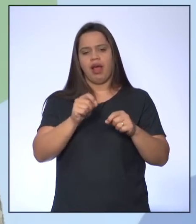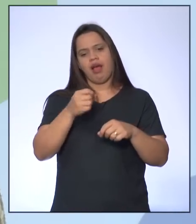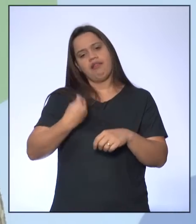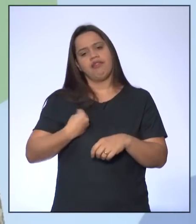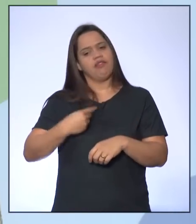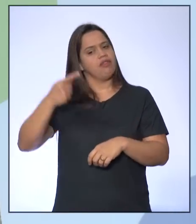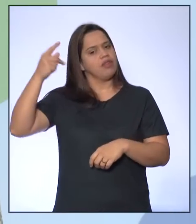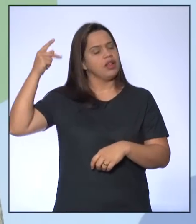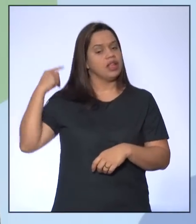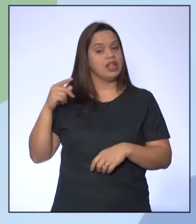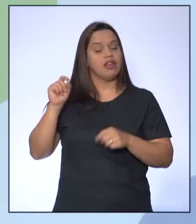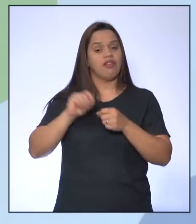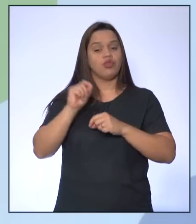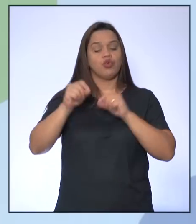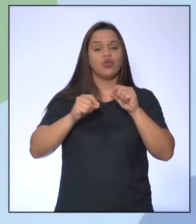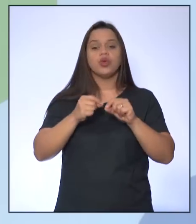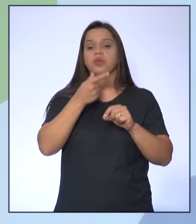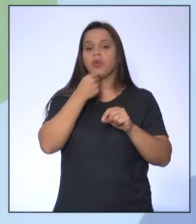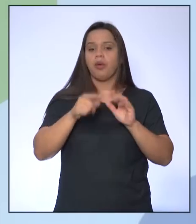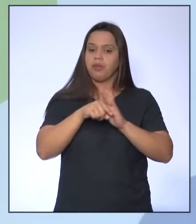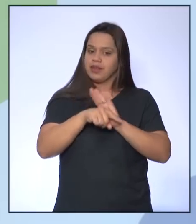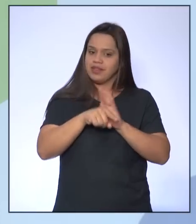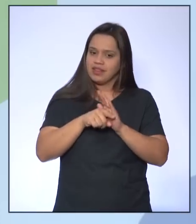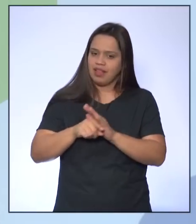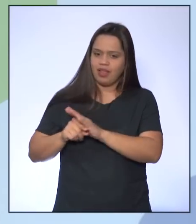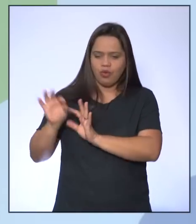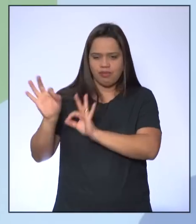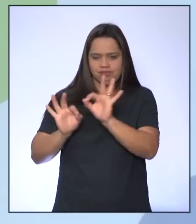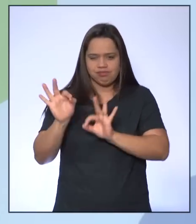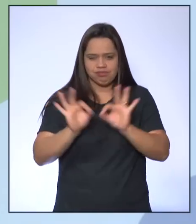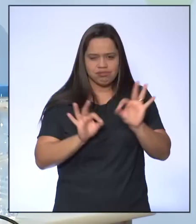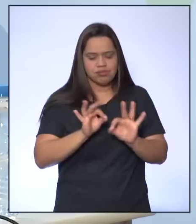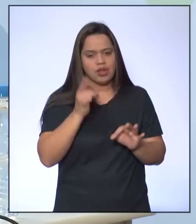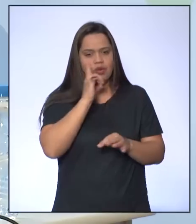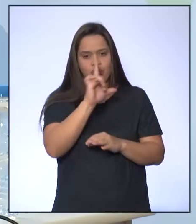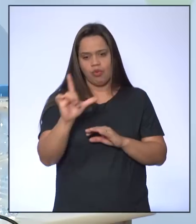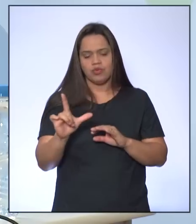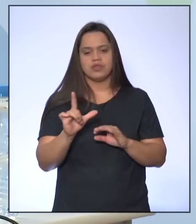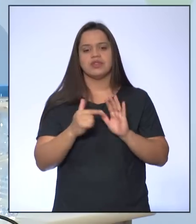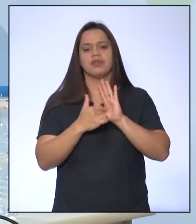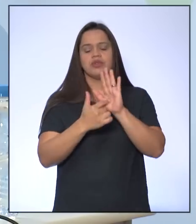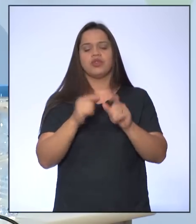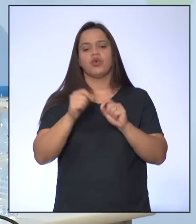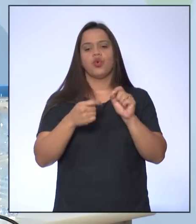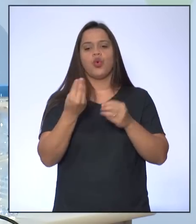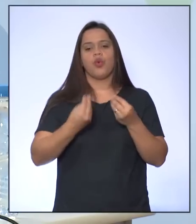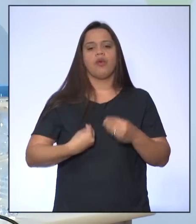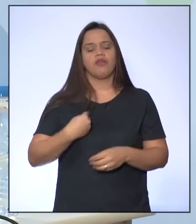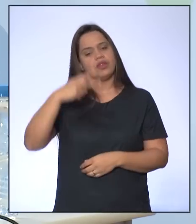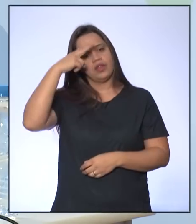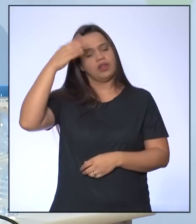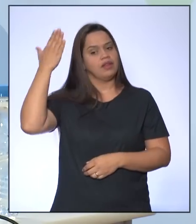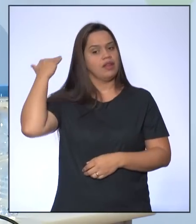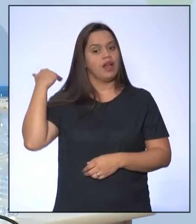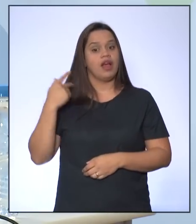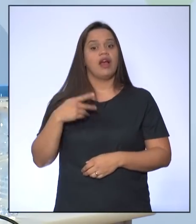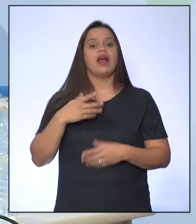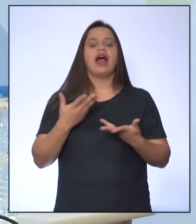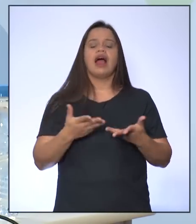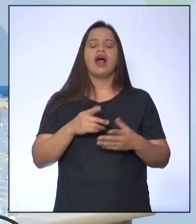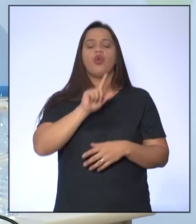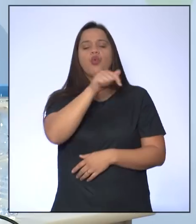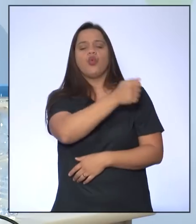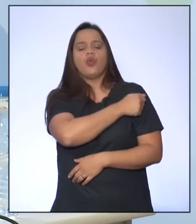período histórico, que foi a pré-história. Muito bem, deixaram sim. Certo. A Caroline também disse que os desenhos e as pinturas deixadas